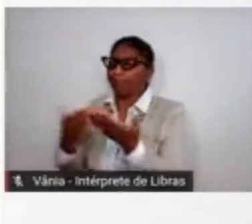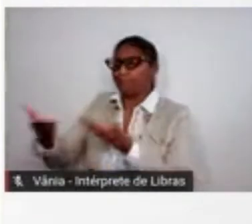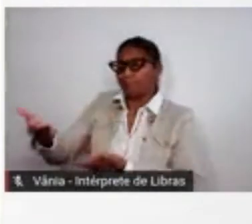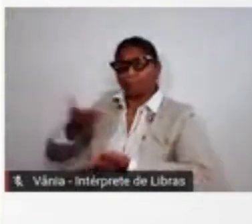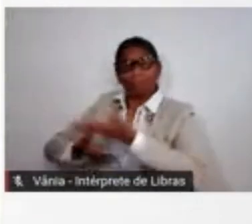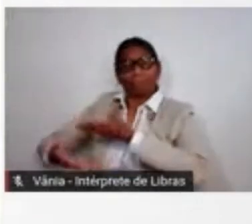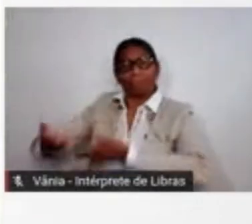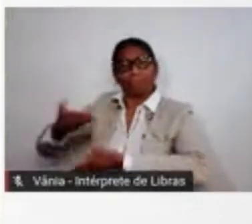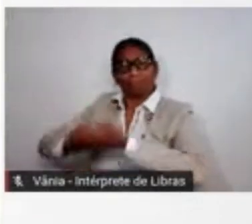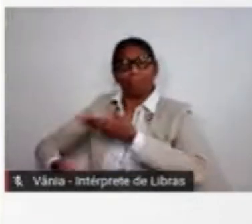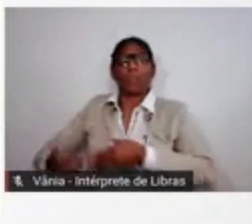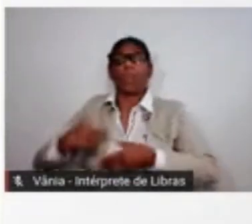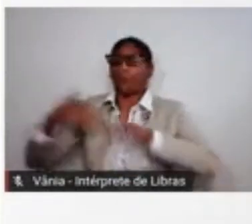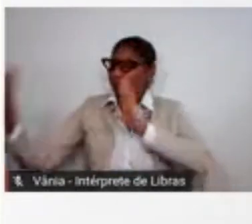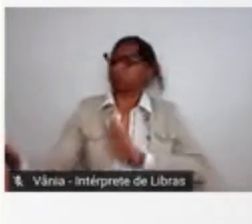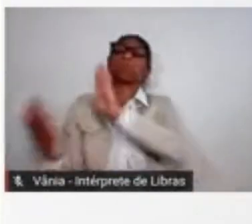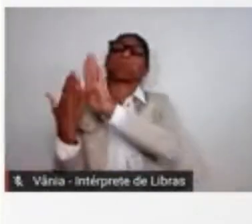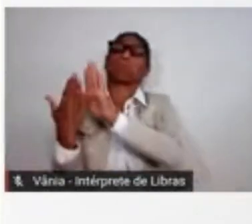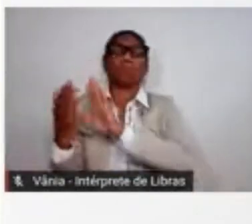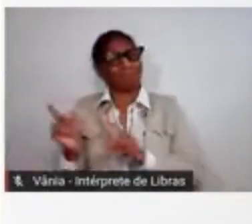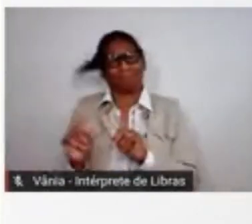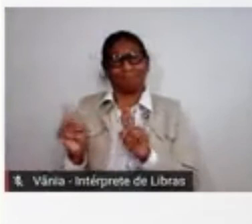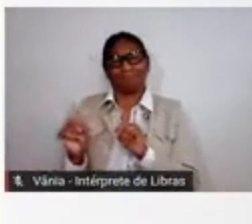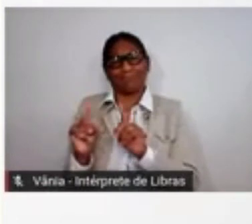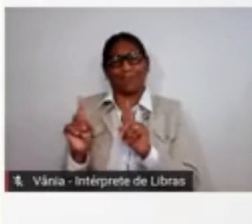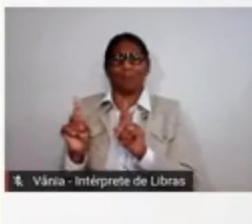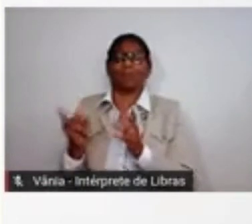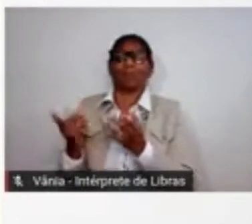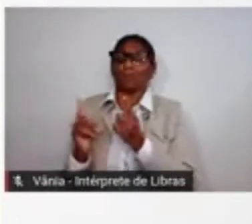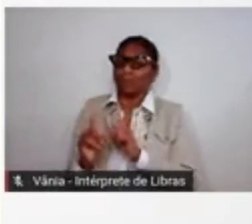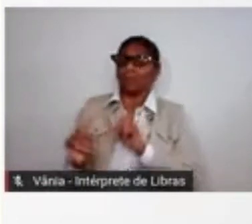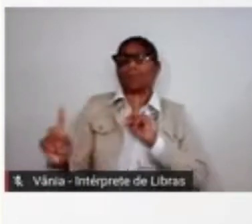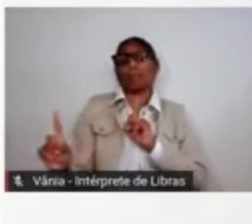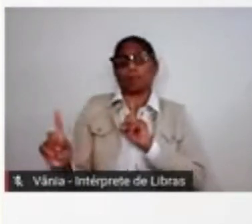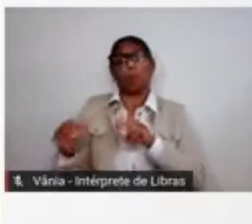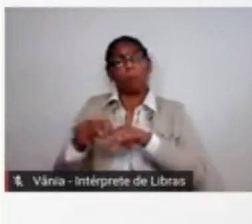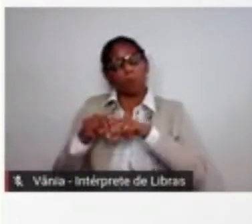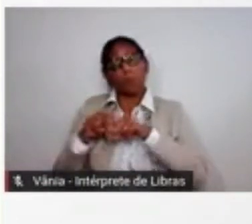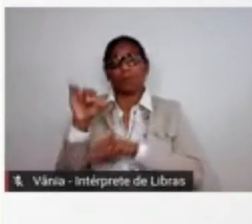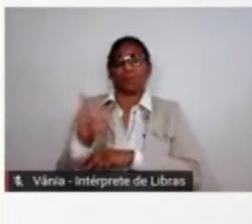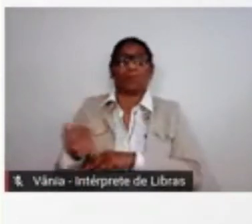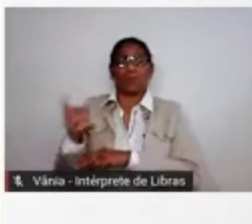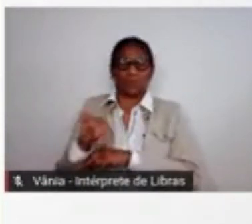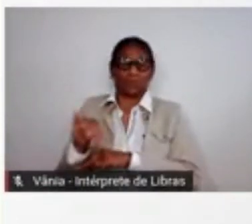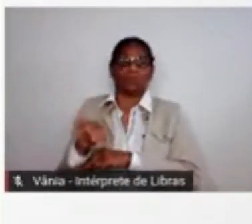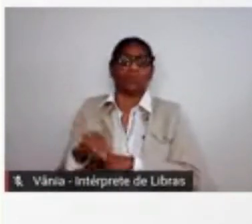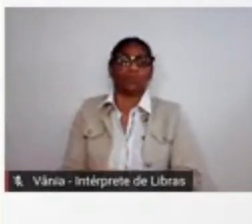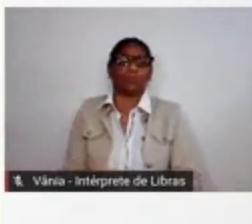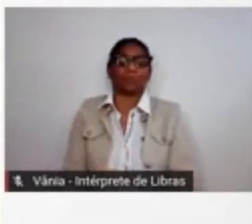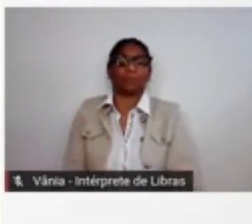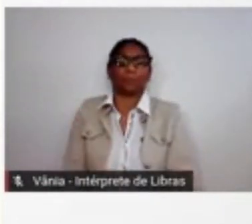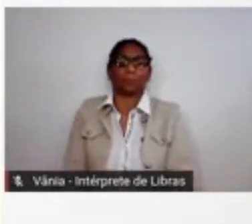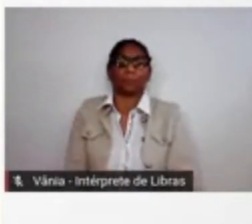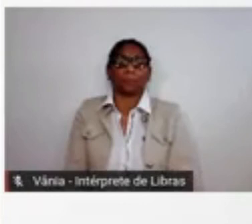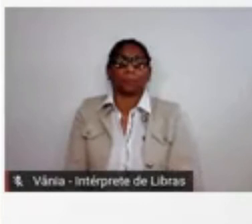não de enfrentamentos em relação ao tema do distanciamento. Por isso a gente está dando esse passo nesta direção.